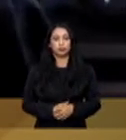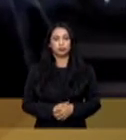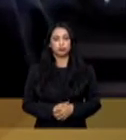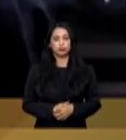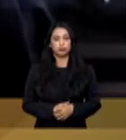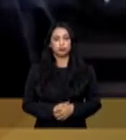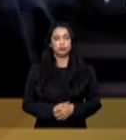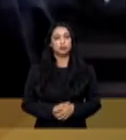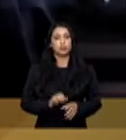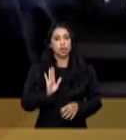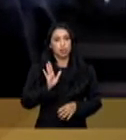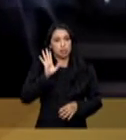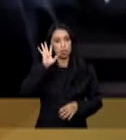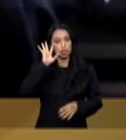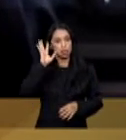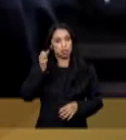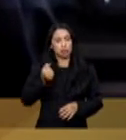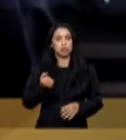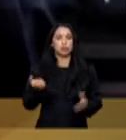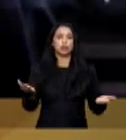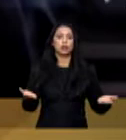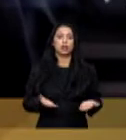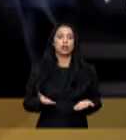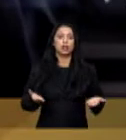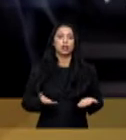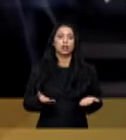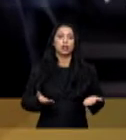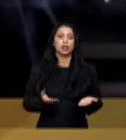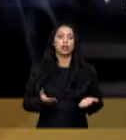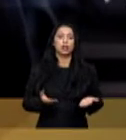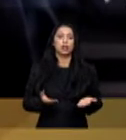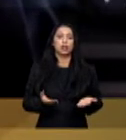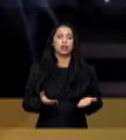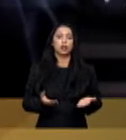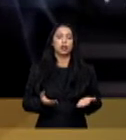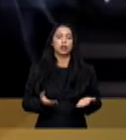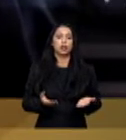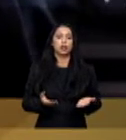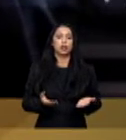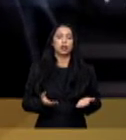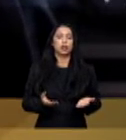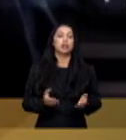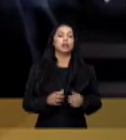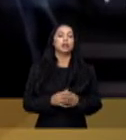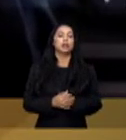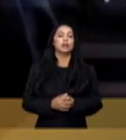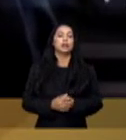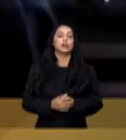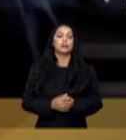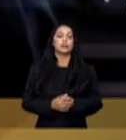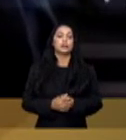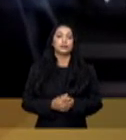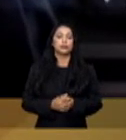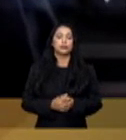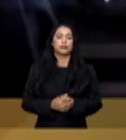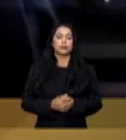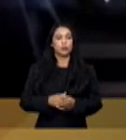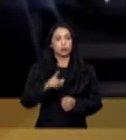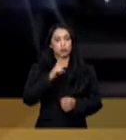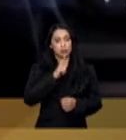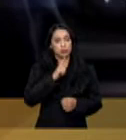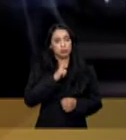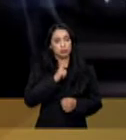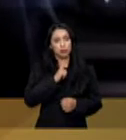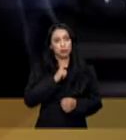Assentada essa premissa, eu trago a deliberação coletiva do tribunal, porque é uma medida substitutiva, mas